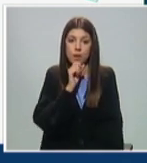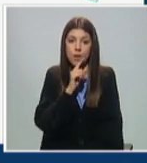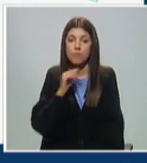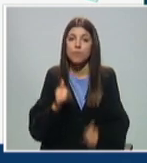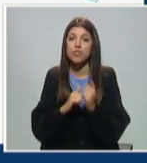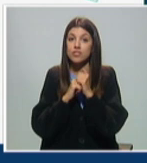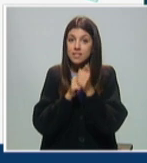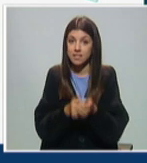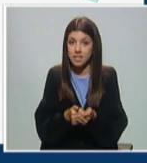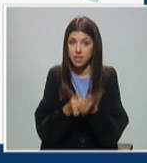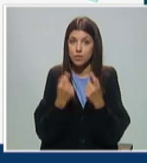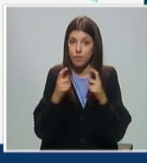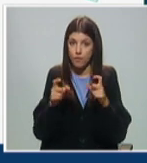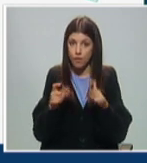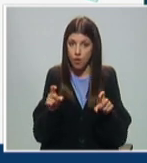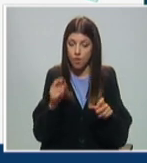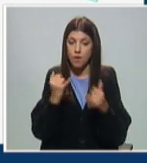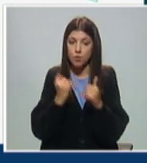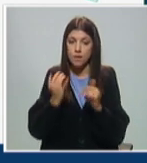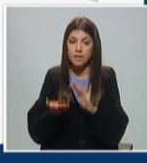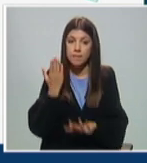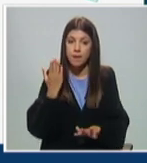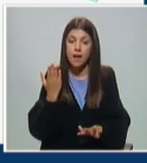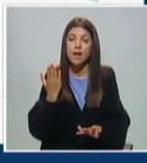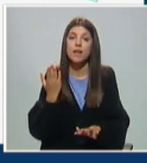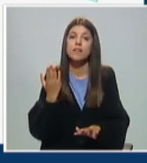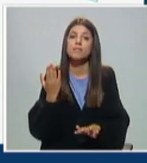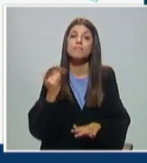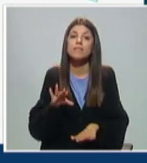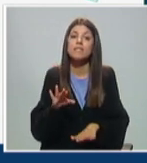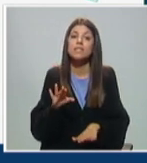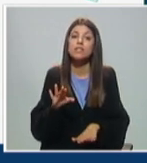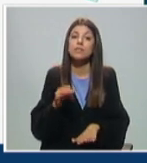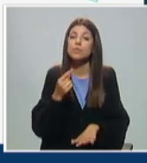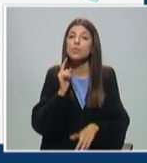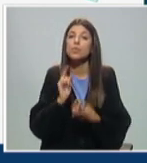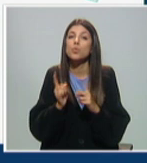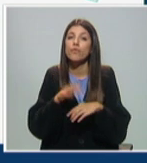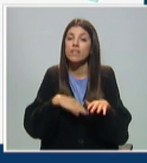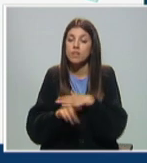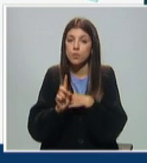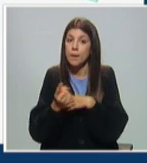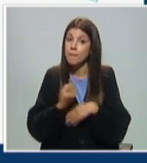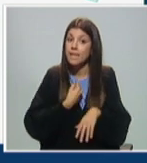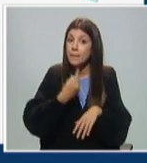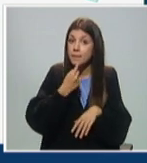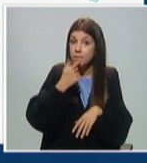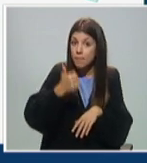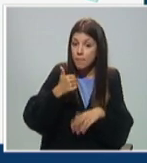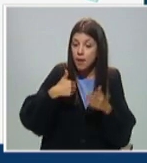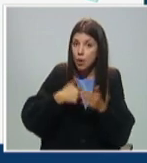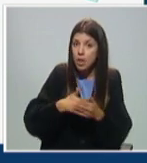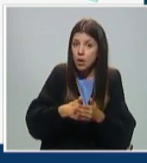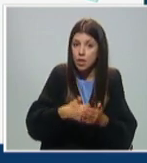função de uma forma mais automática, não vais perceber o que estás a fazer. Vamos